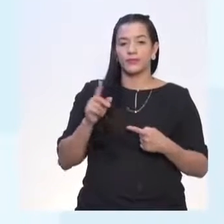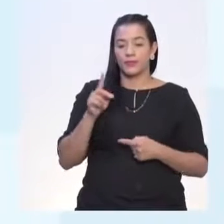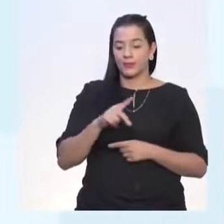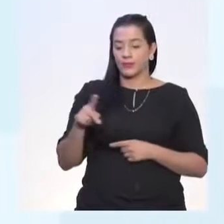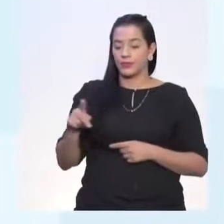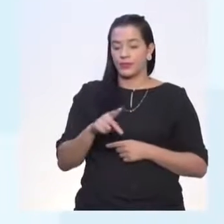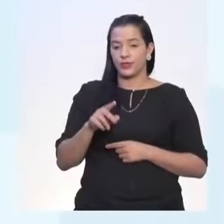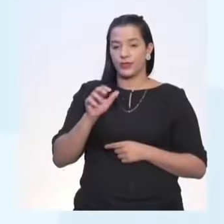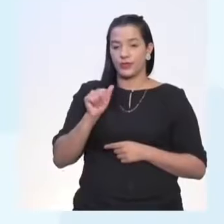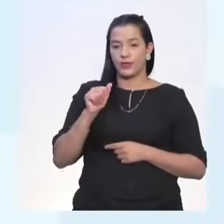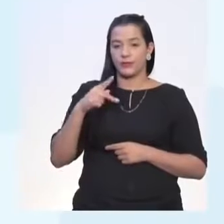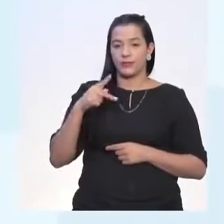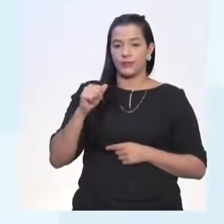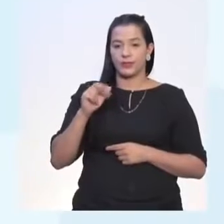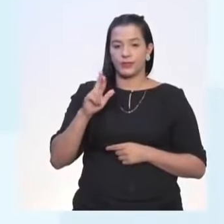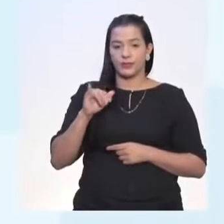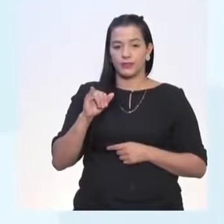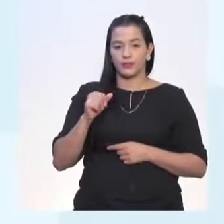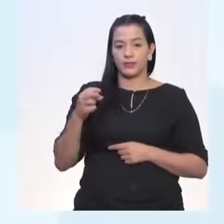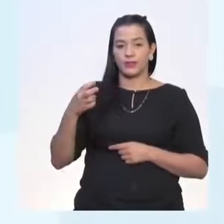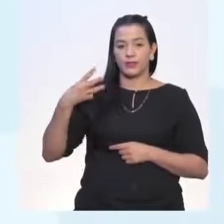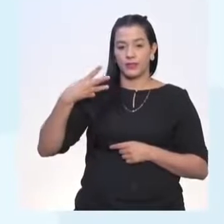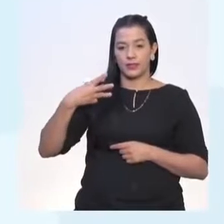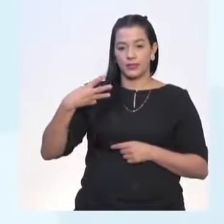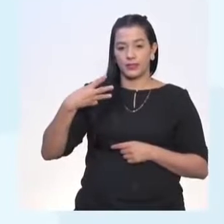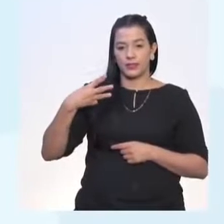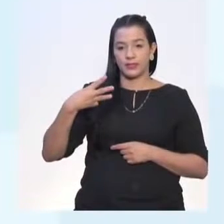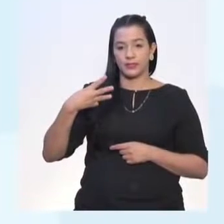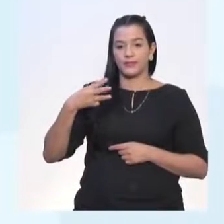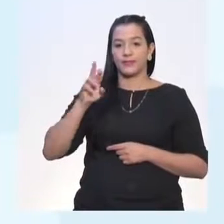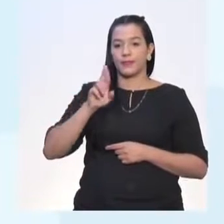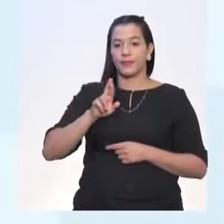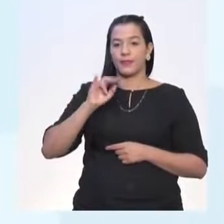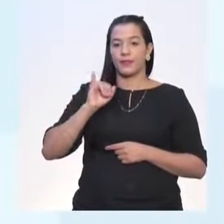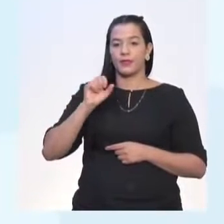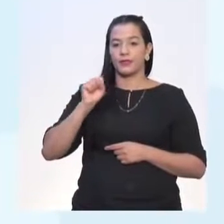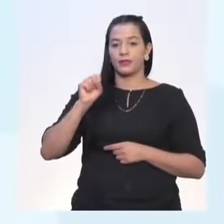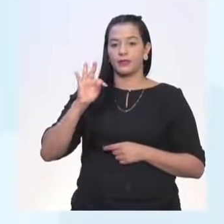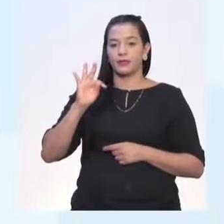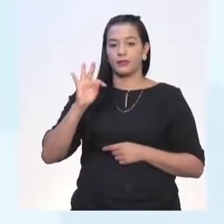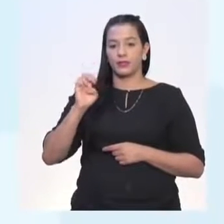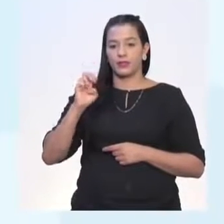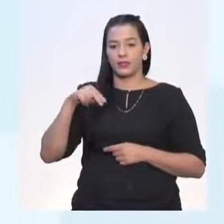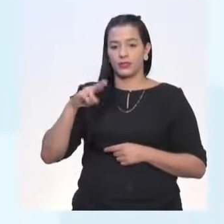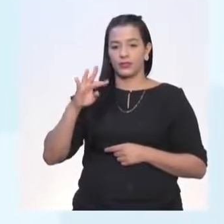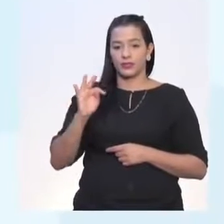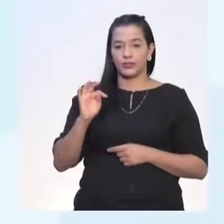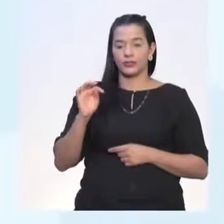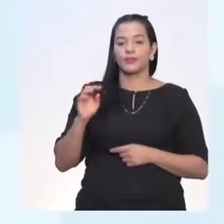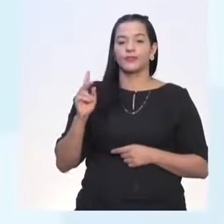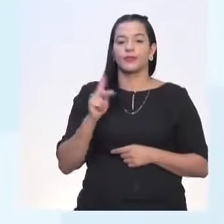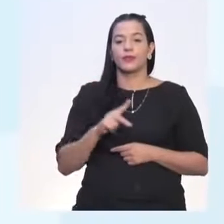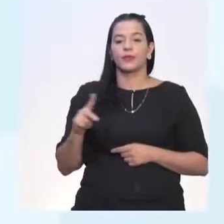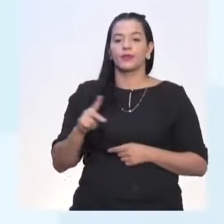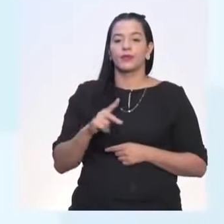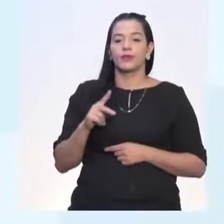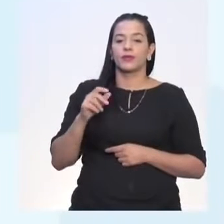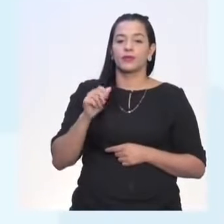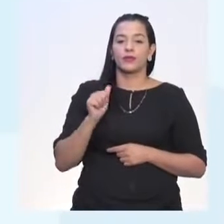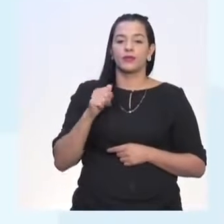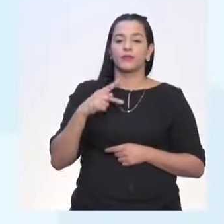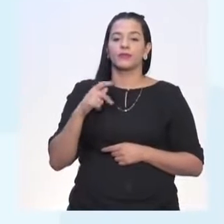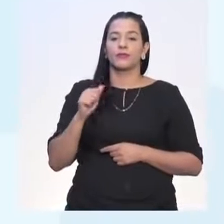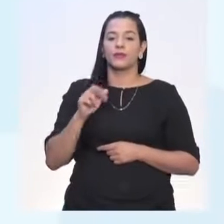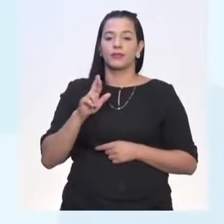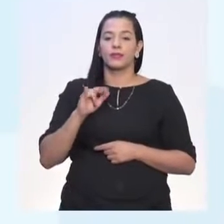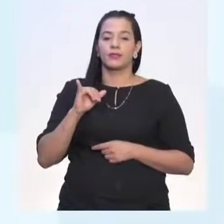Aparecida colocou aqui, 3 é resistente. 3 é resistente, apareceu acertou. Por enquanto. Quem apareceu foi a professora Aparecida, por enquanto.